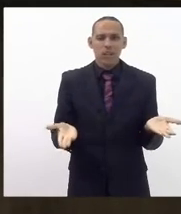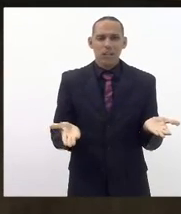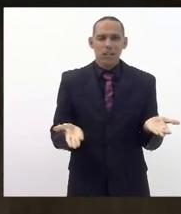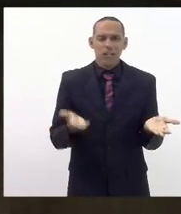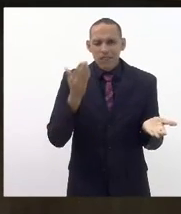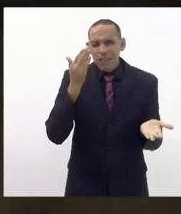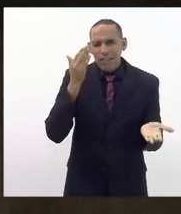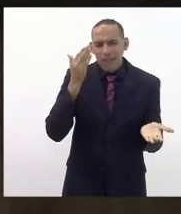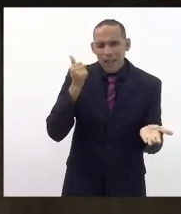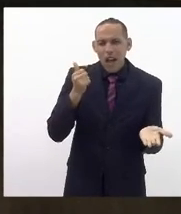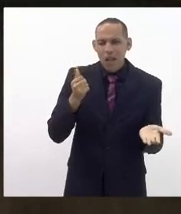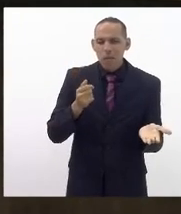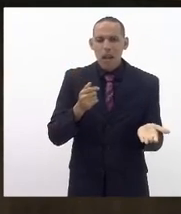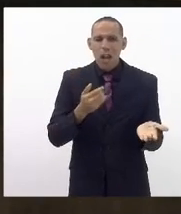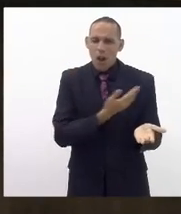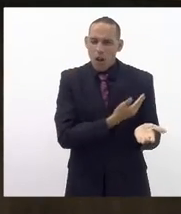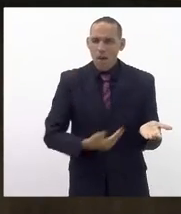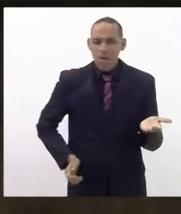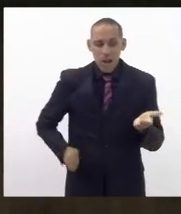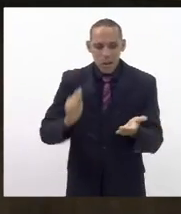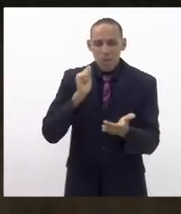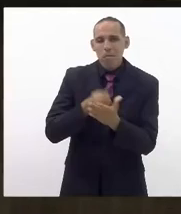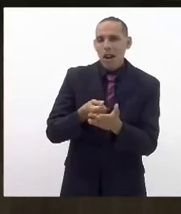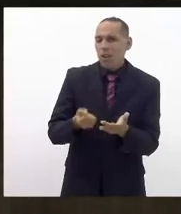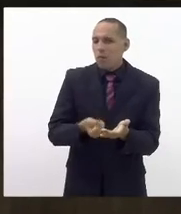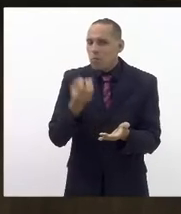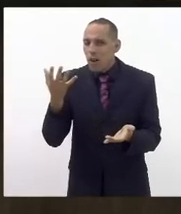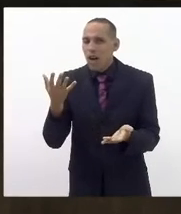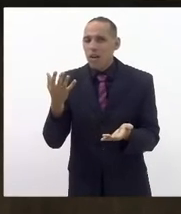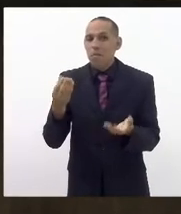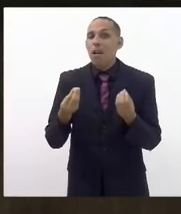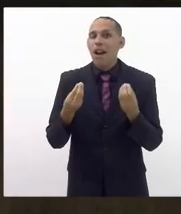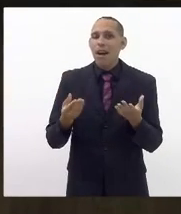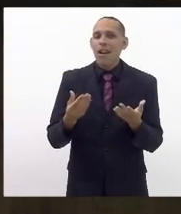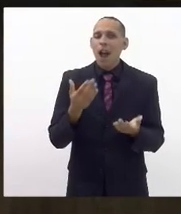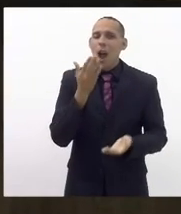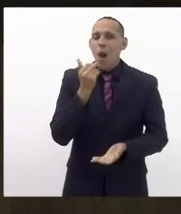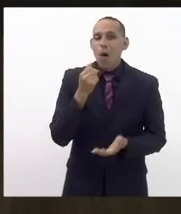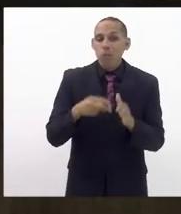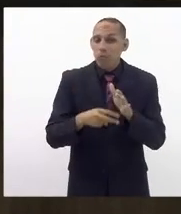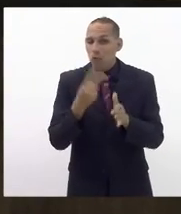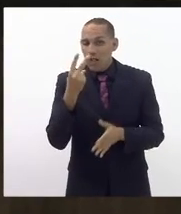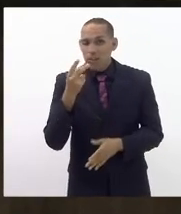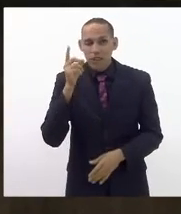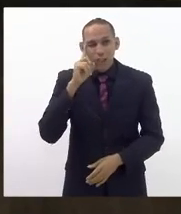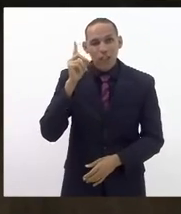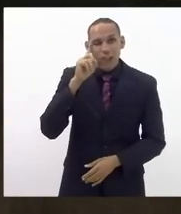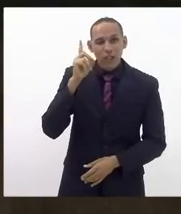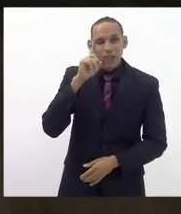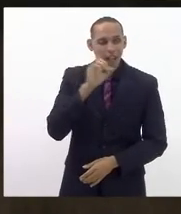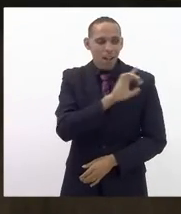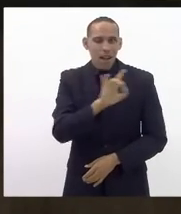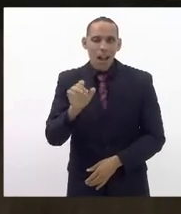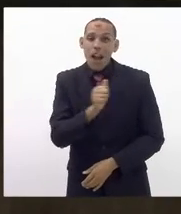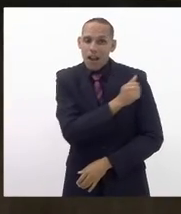sabe quanto que o governo do Estado paga para fazer 2 refeições por dia, cada